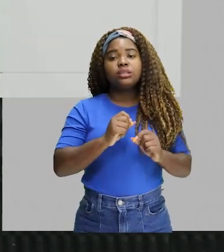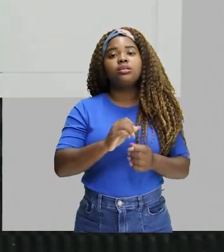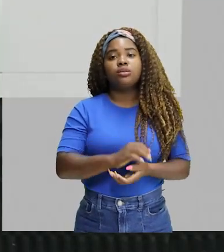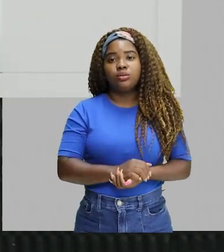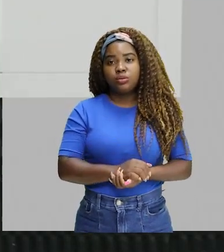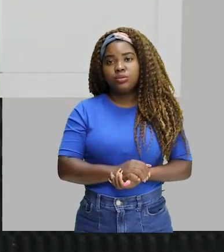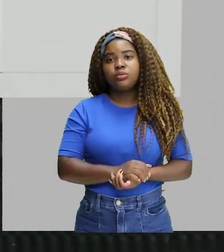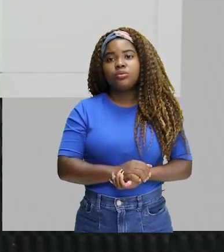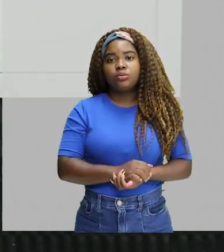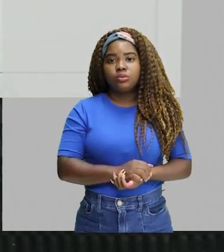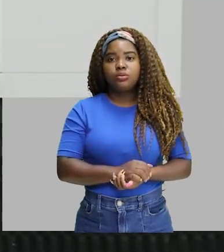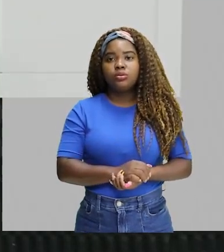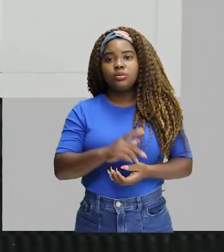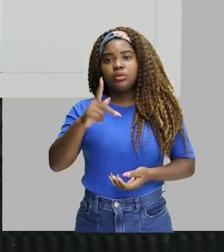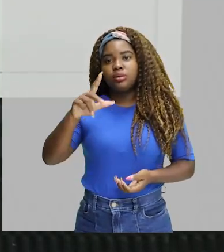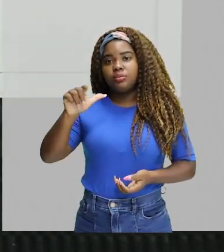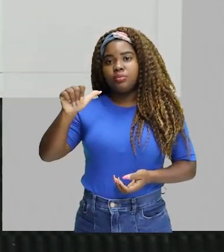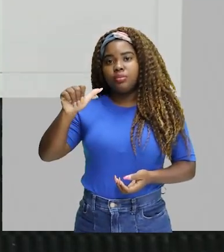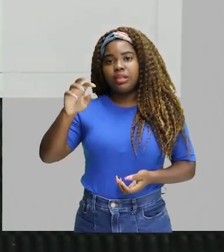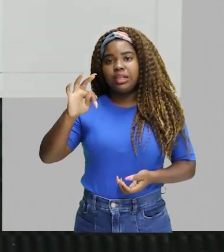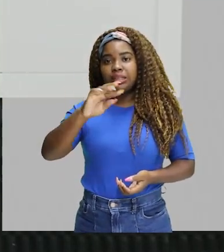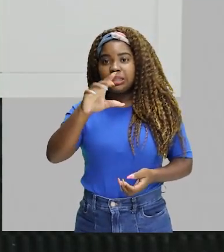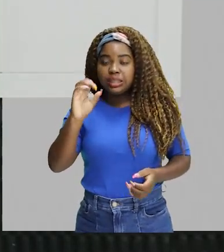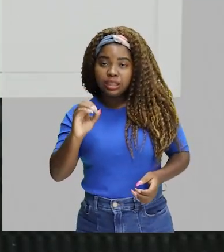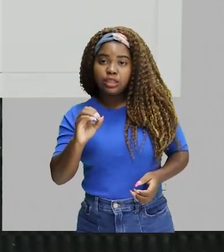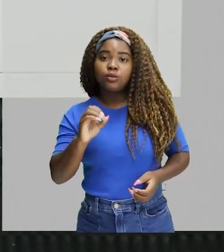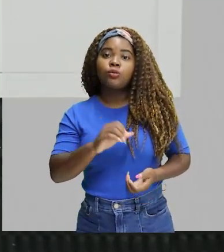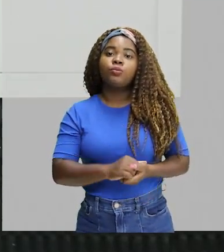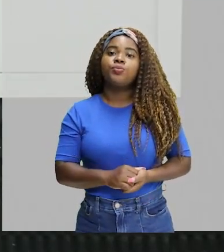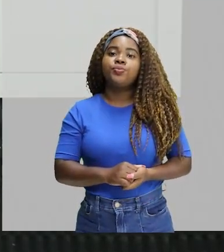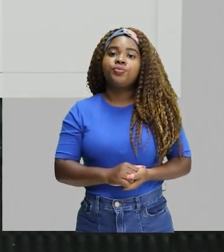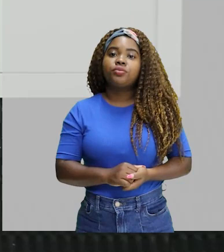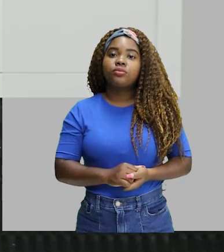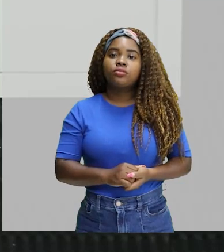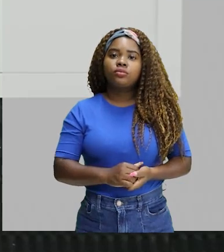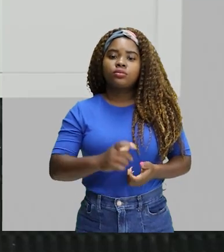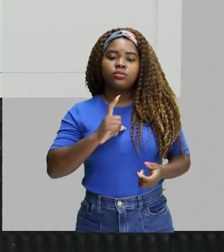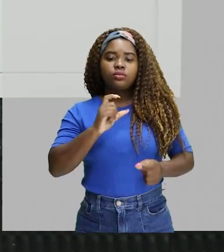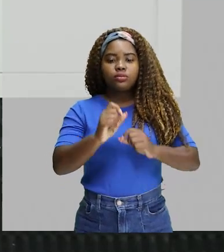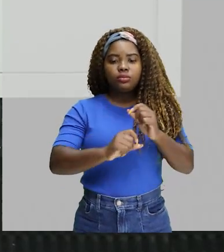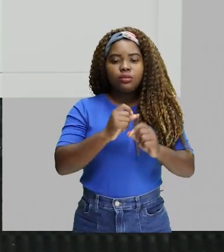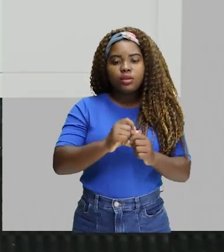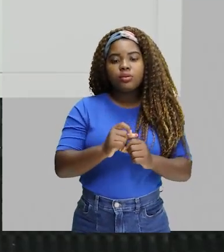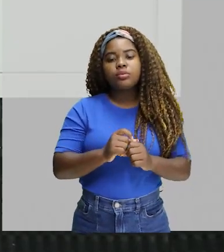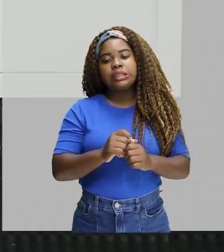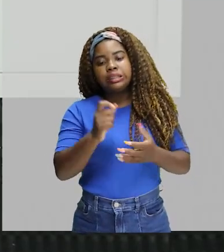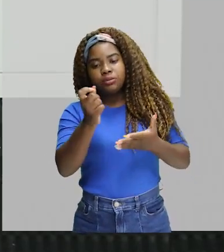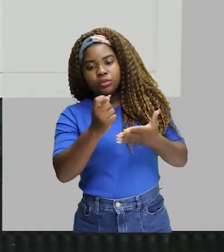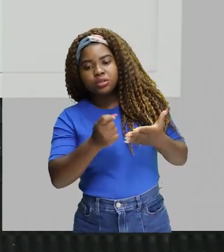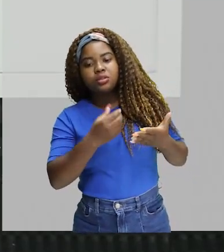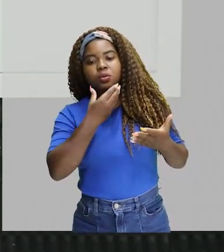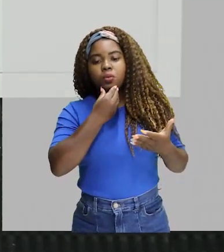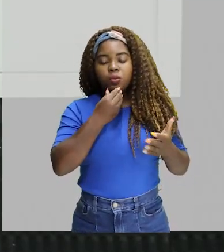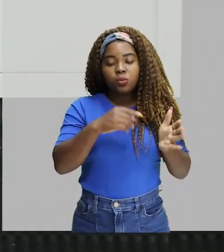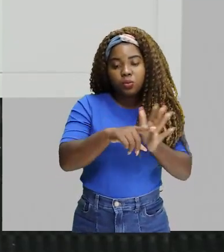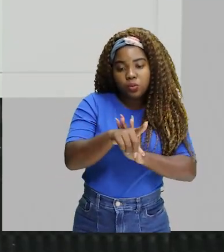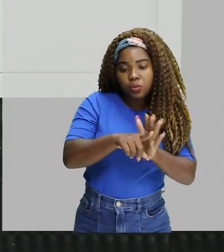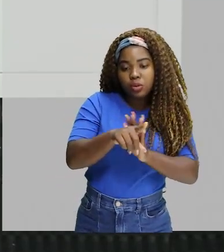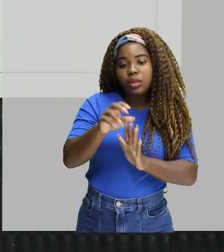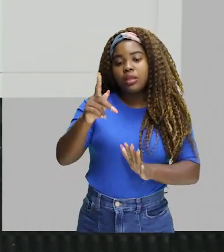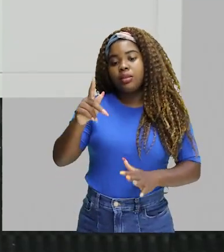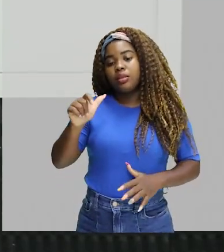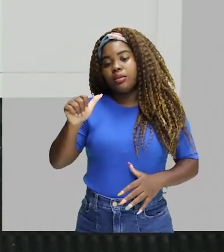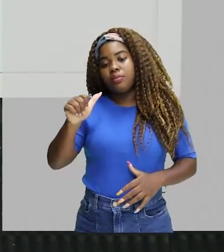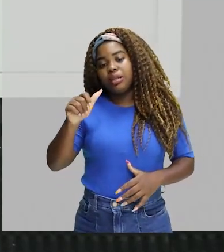escreve sobre Sócrates. Então, veja só. Através das mãos de Platão, nós sabemos que Sócrates, ele